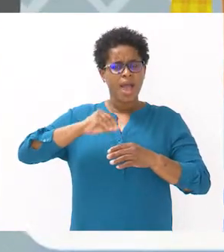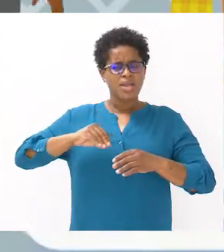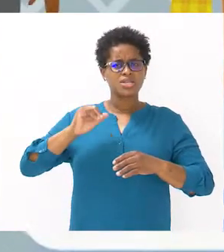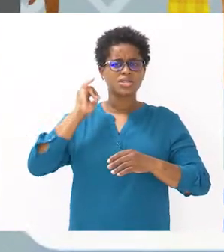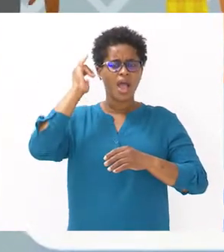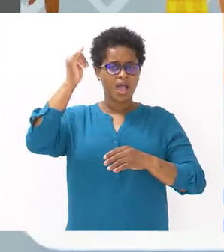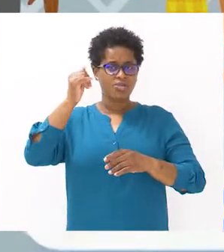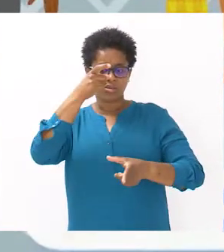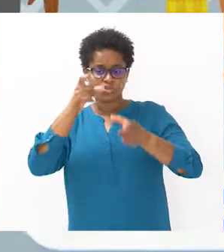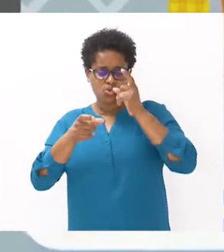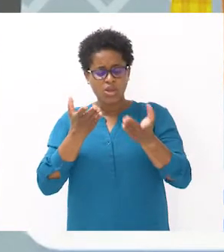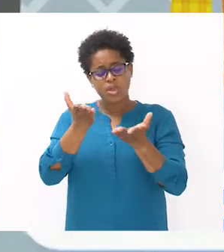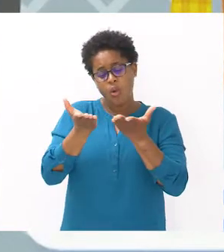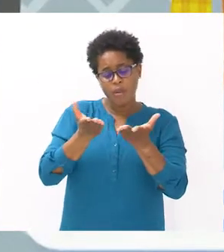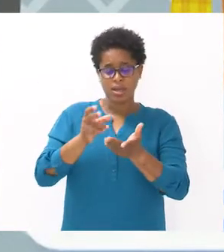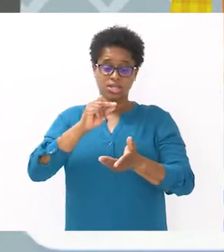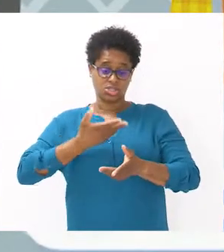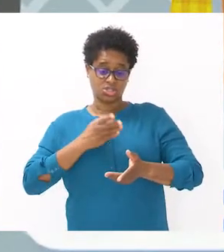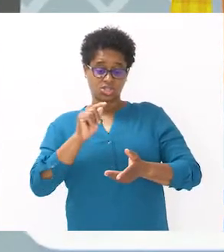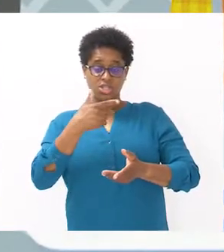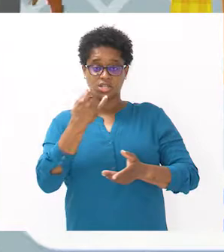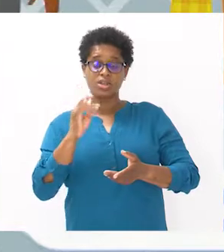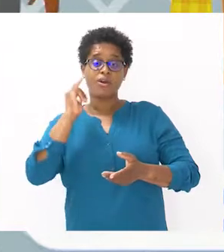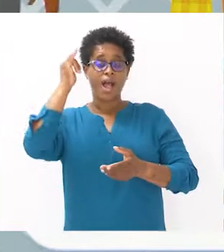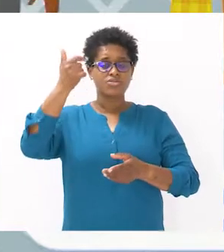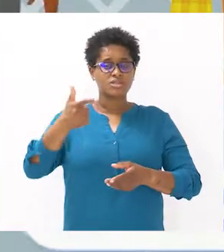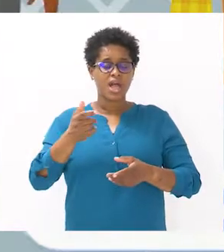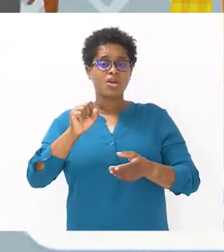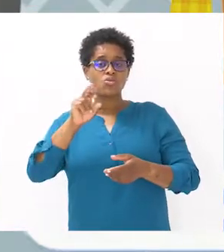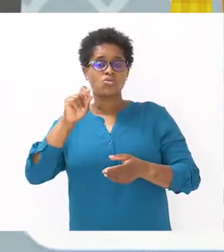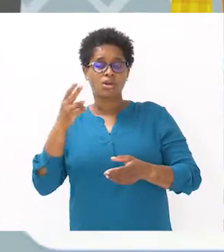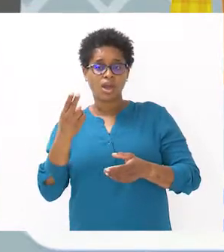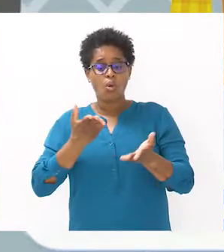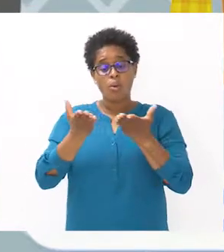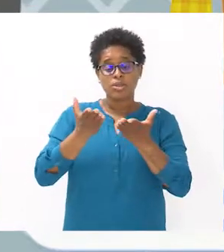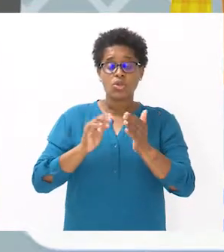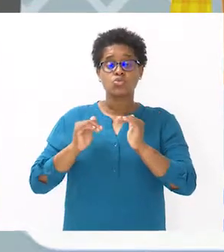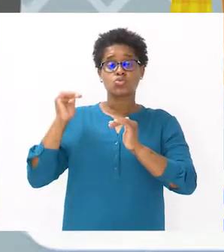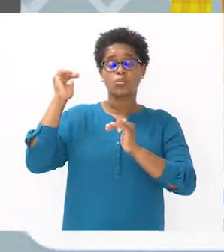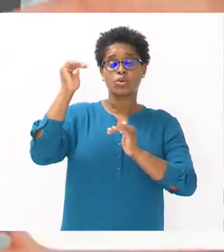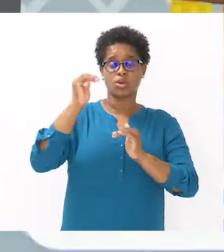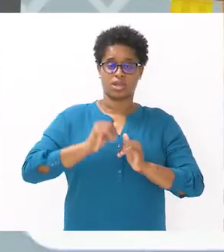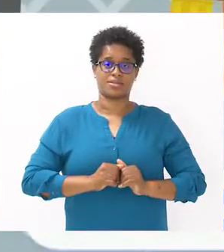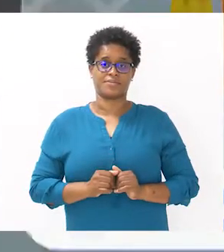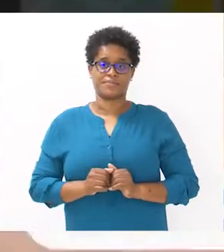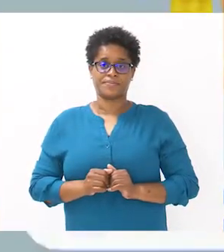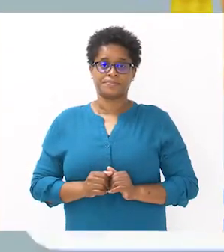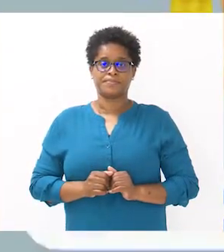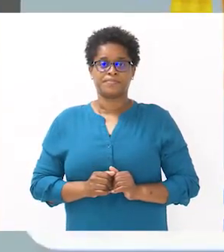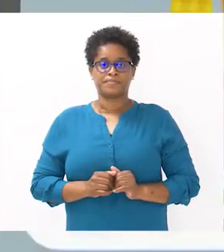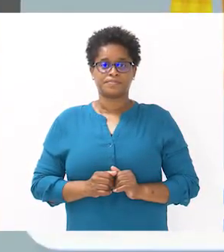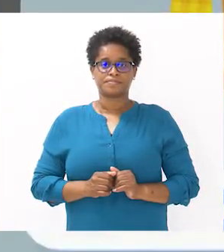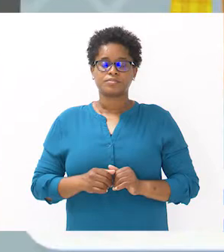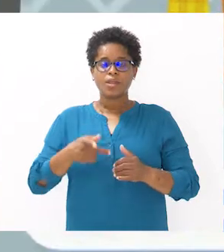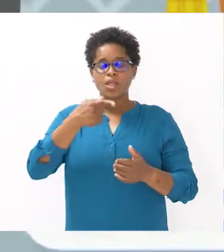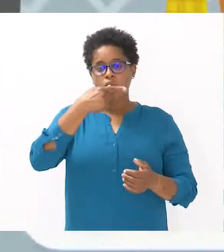comparar. Por isso, o adjetivo alto está no grau comparativo de superioridade.